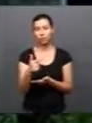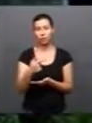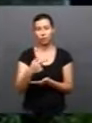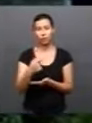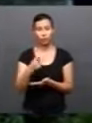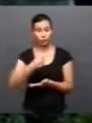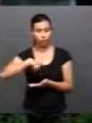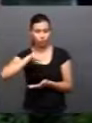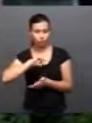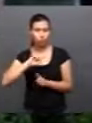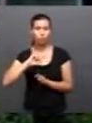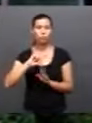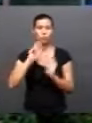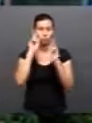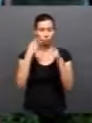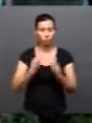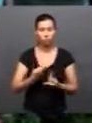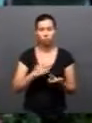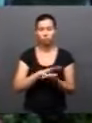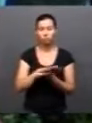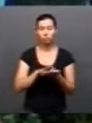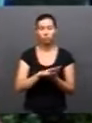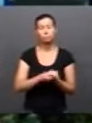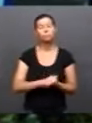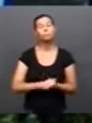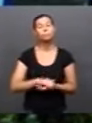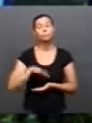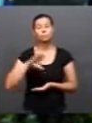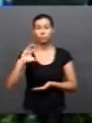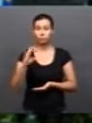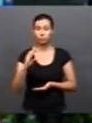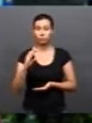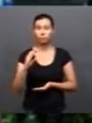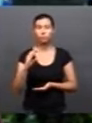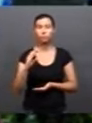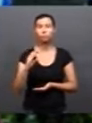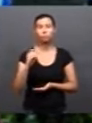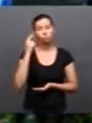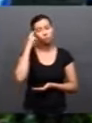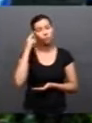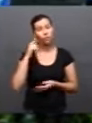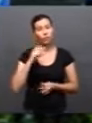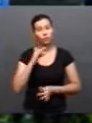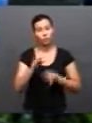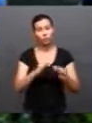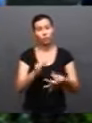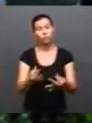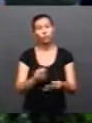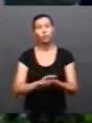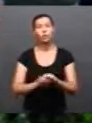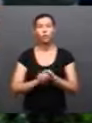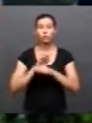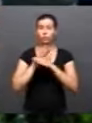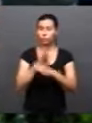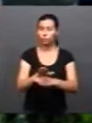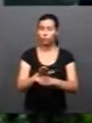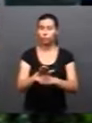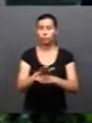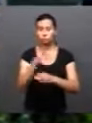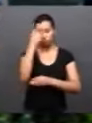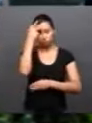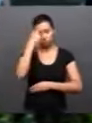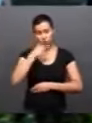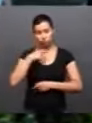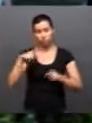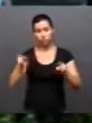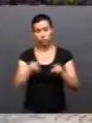acho que a ciência é importante nos dias de hoje em relação à tecnologia, né? Porque ela serve para nos ajudar, tanto em sentido pessoal